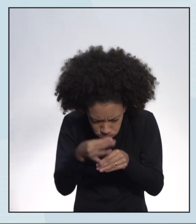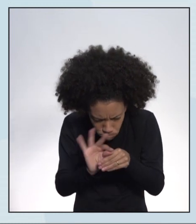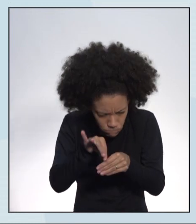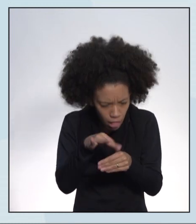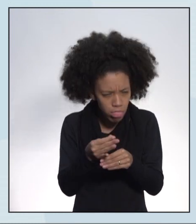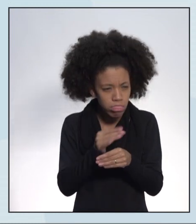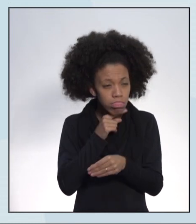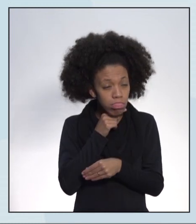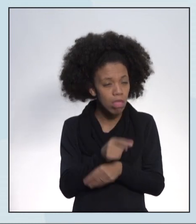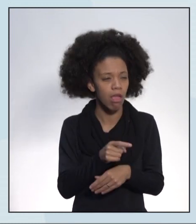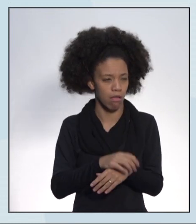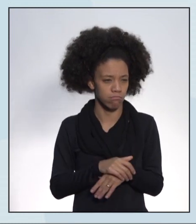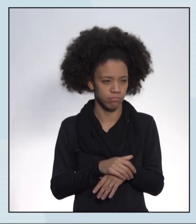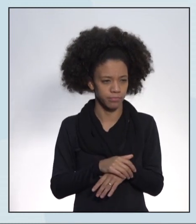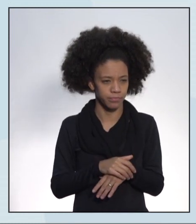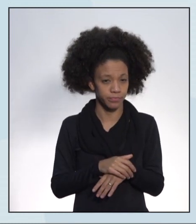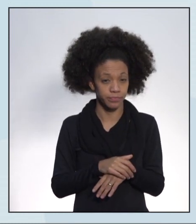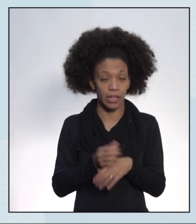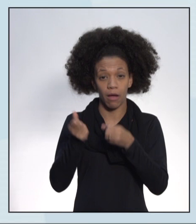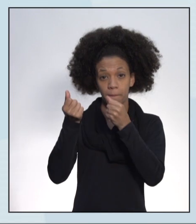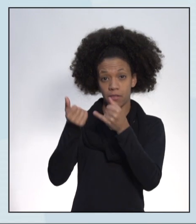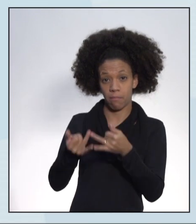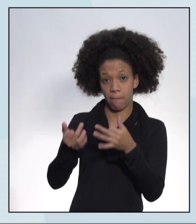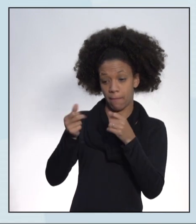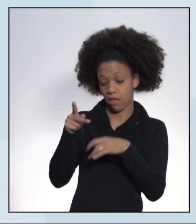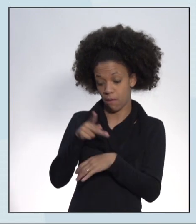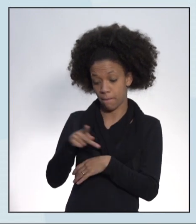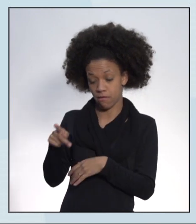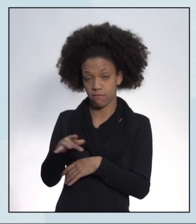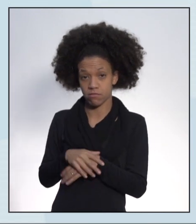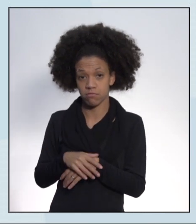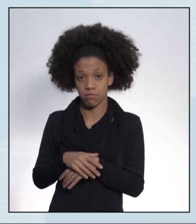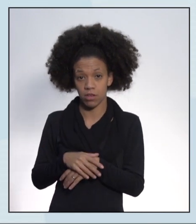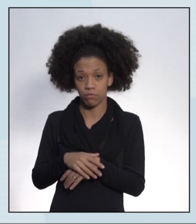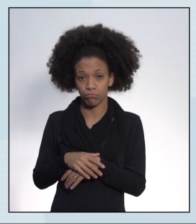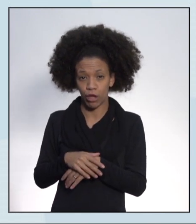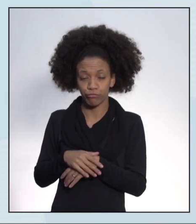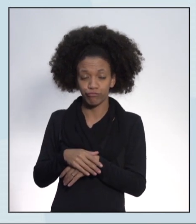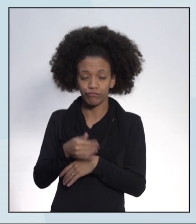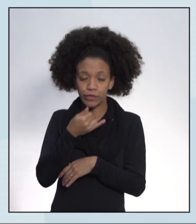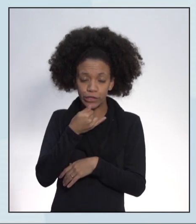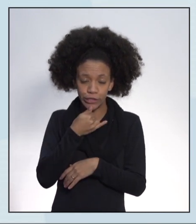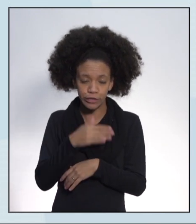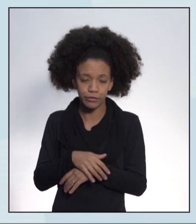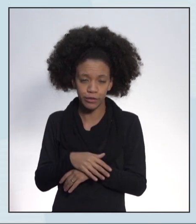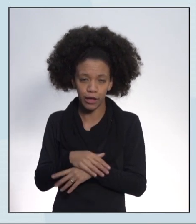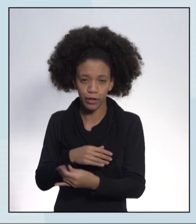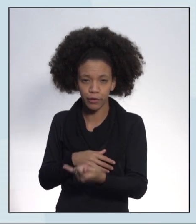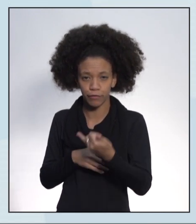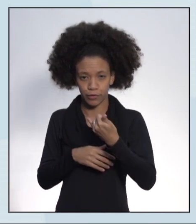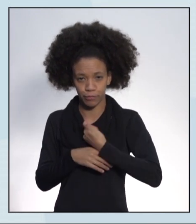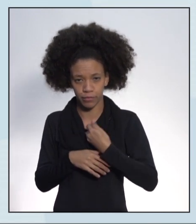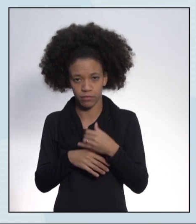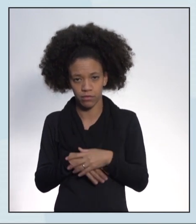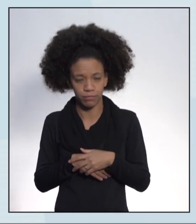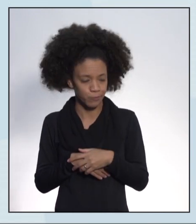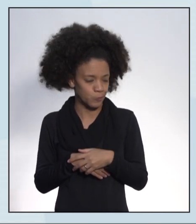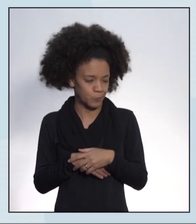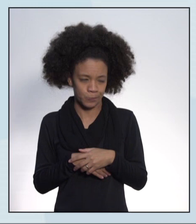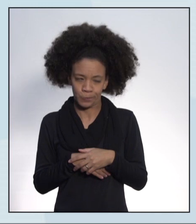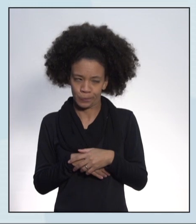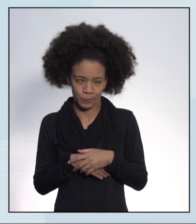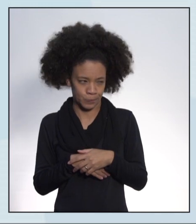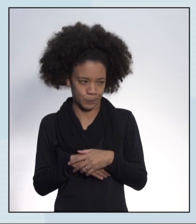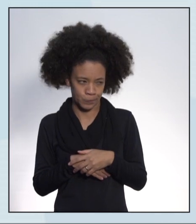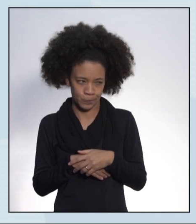fico. Contei essa história a um professor de melancolia que me disse, abandonando a cabeça: